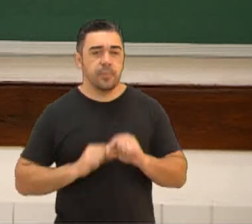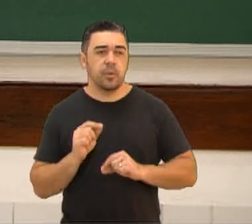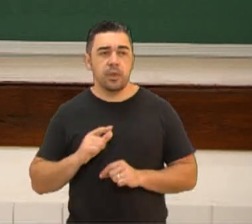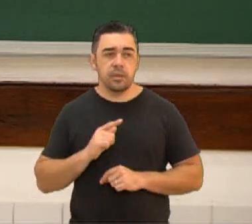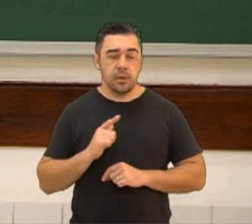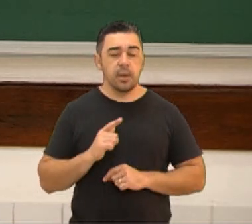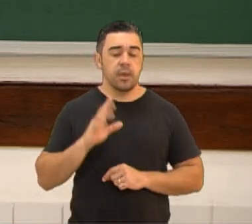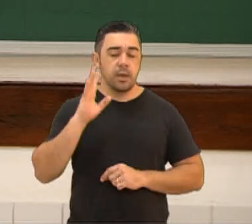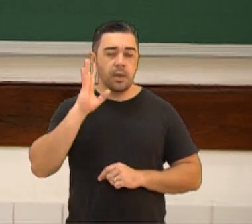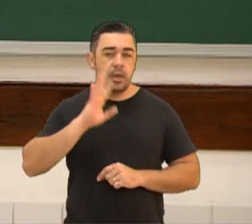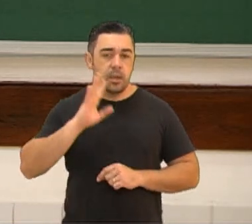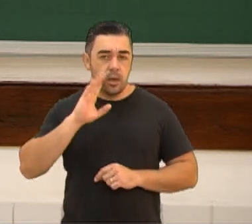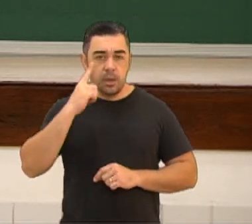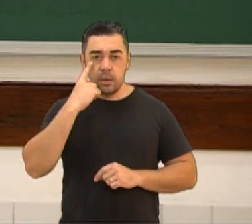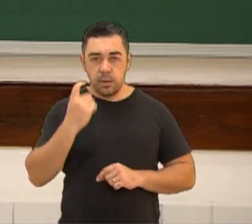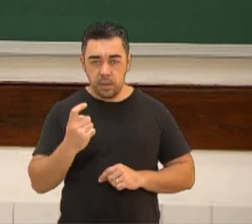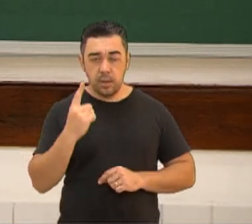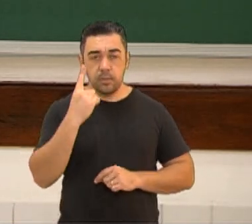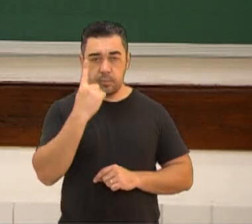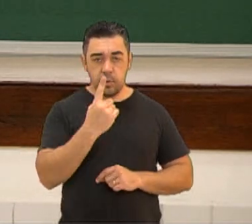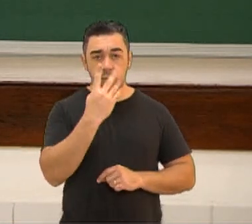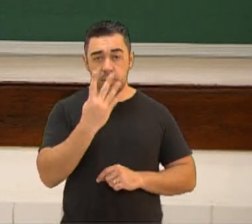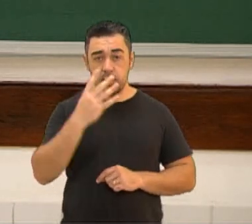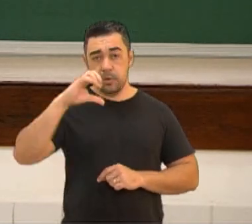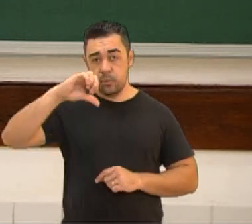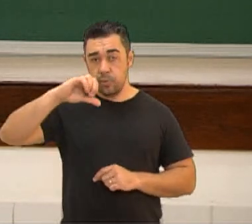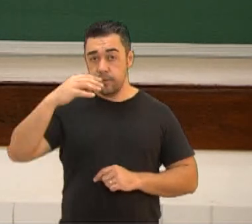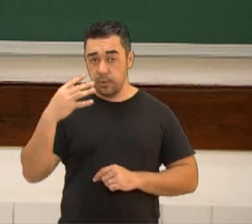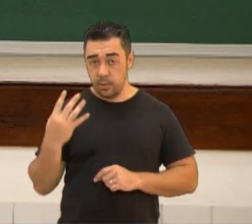uma coisa bem interessante, que no ano de